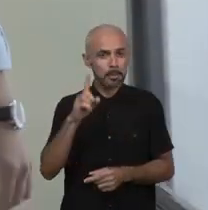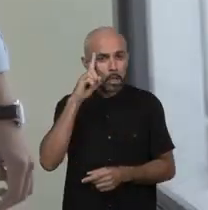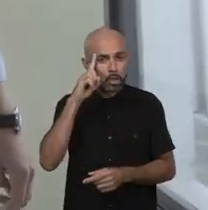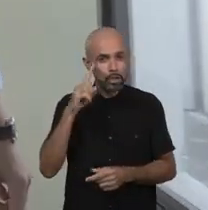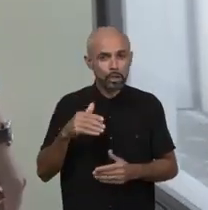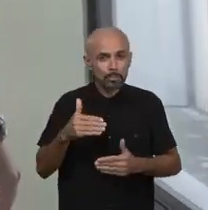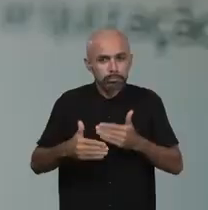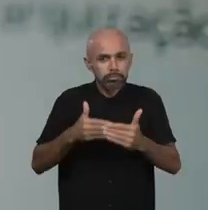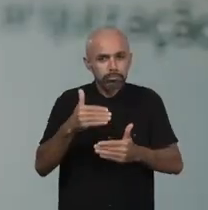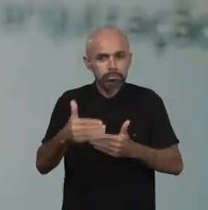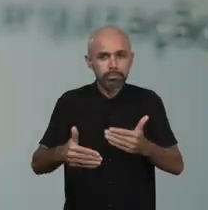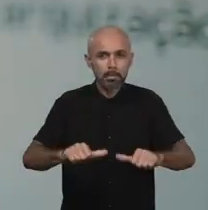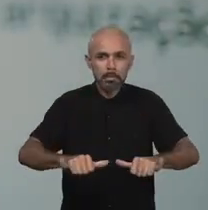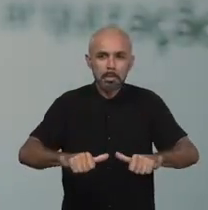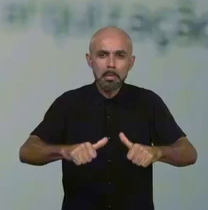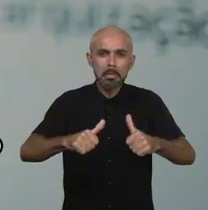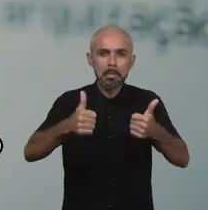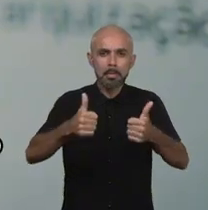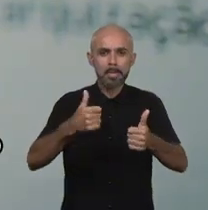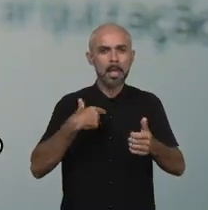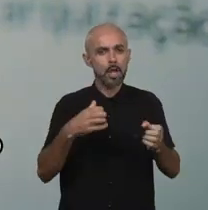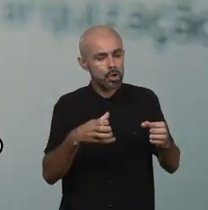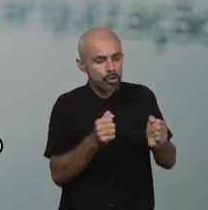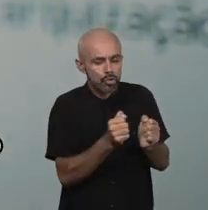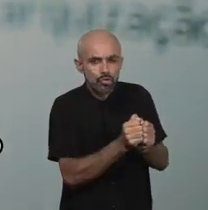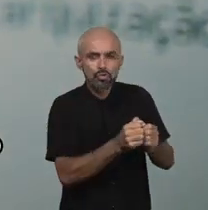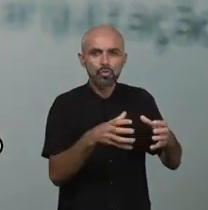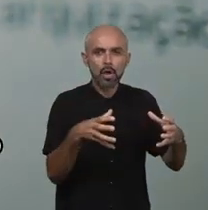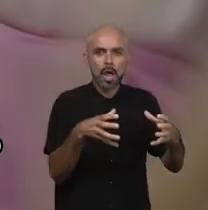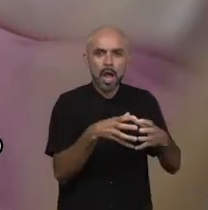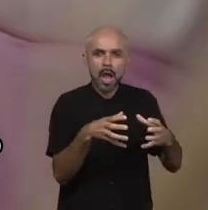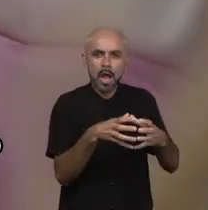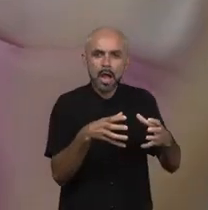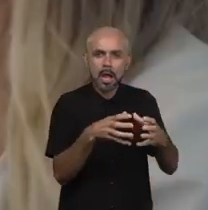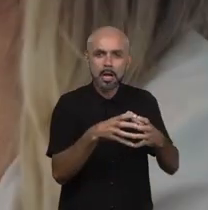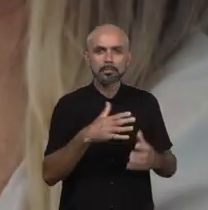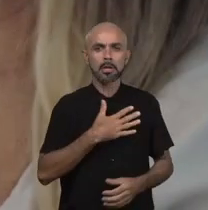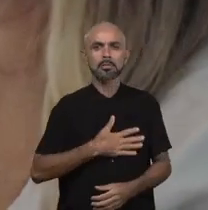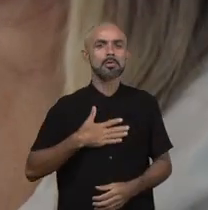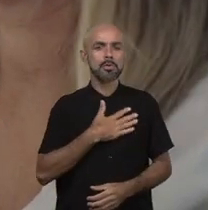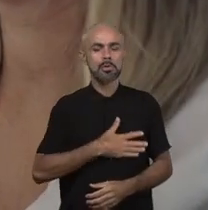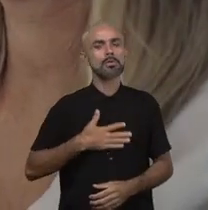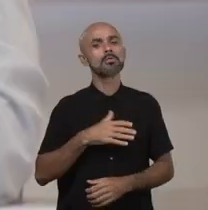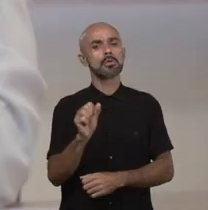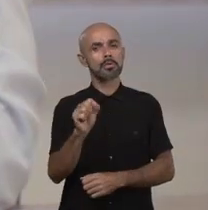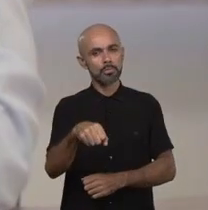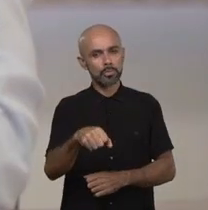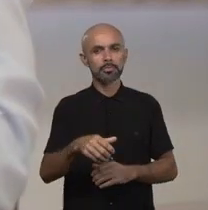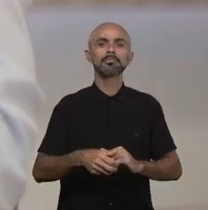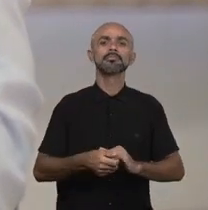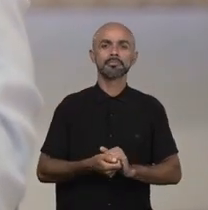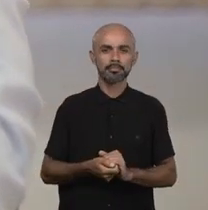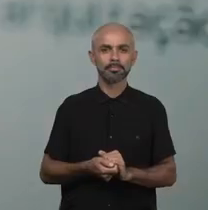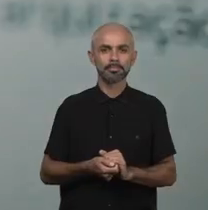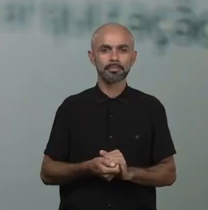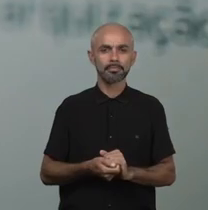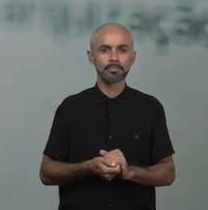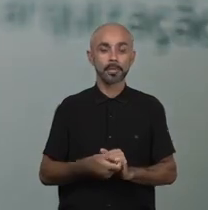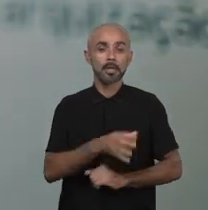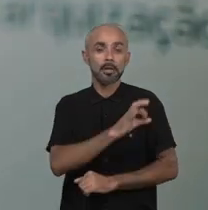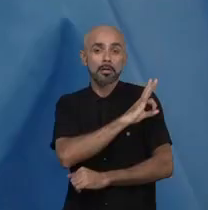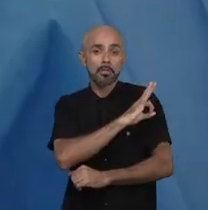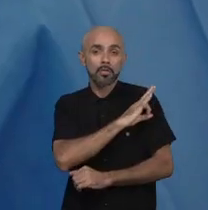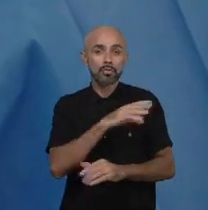conseguindo melhorar isso um pouco a cada dia, sem dúvida nenhuma, é extremamente satisfatório para mim e para todos os colegas que trabalham junto na